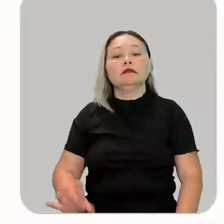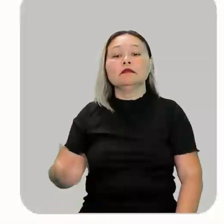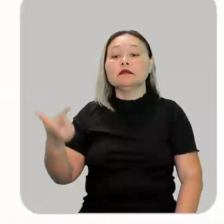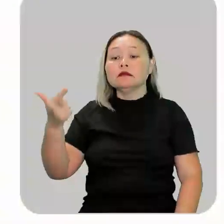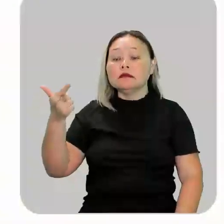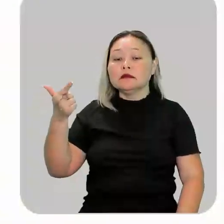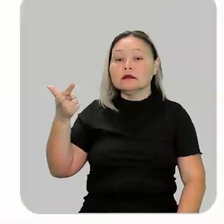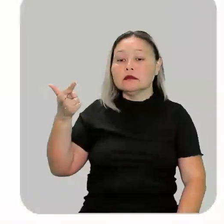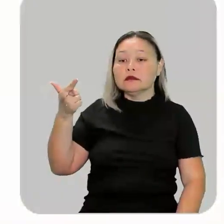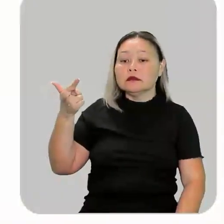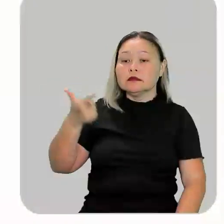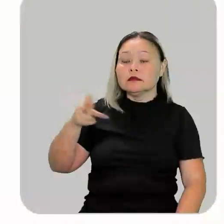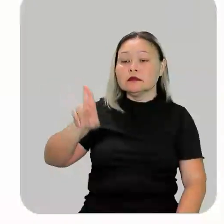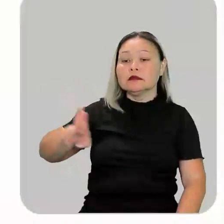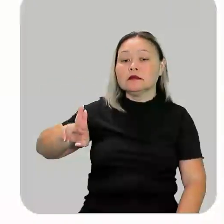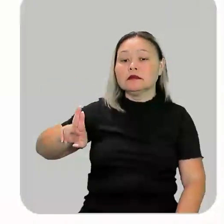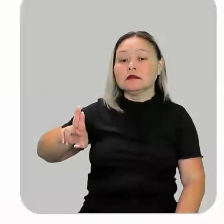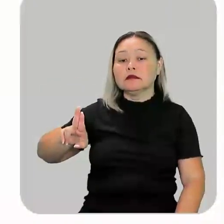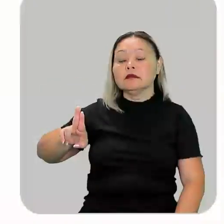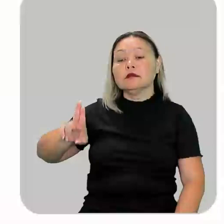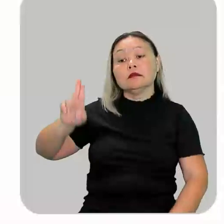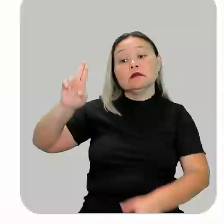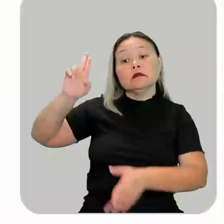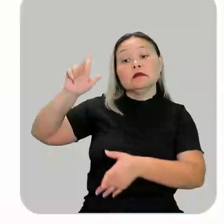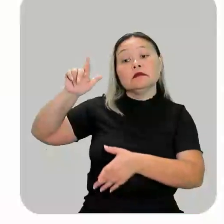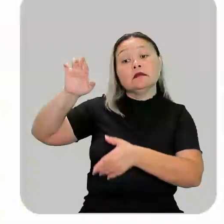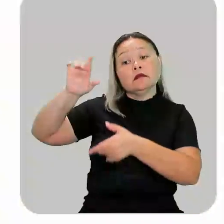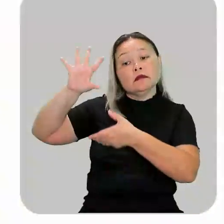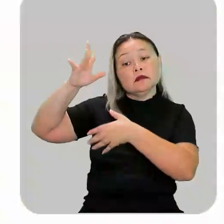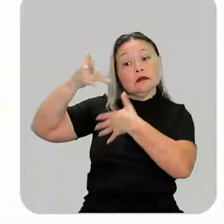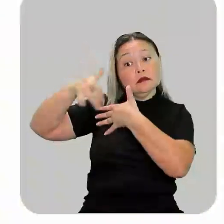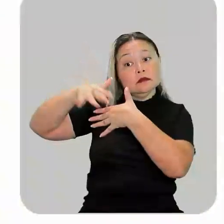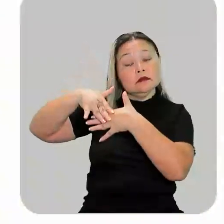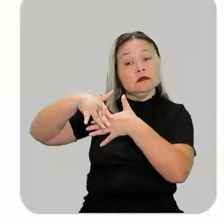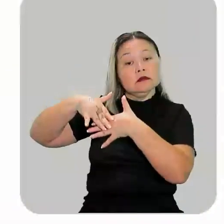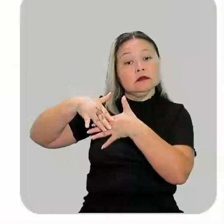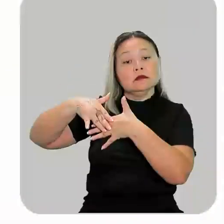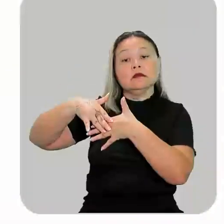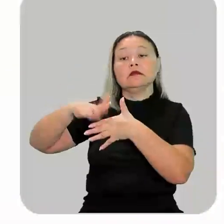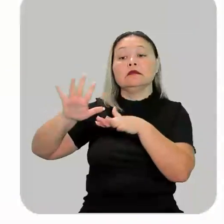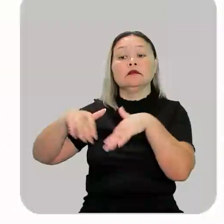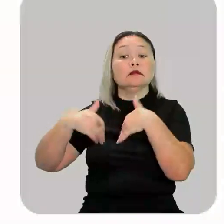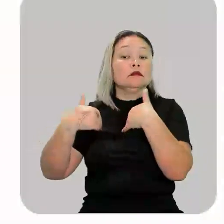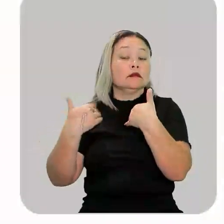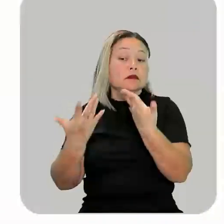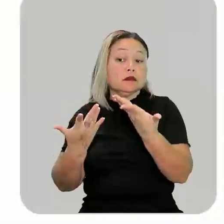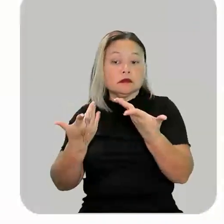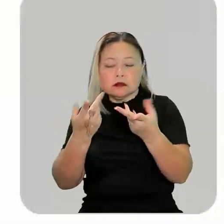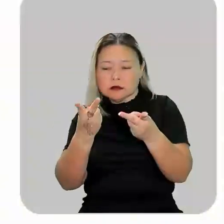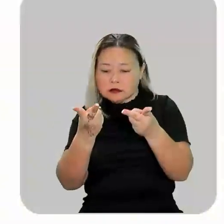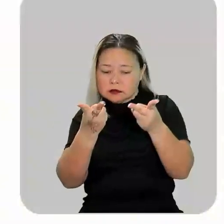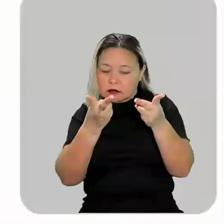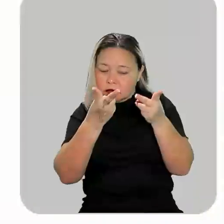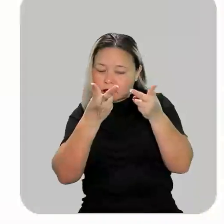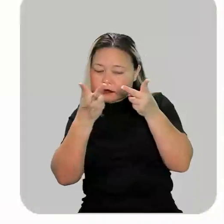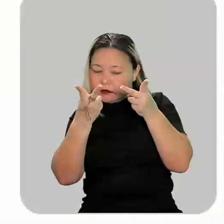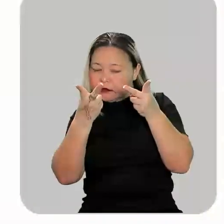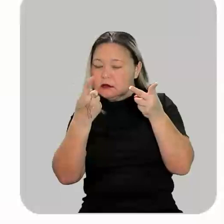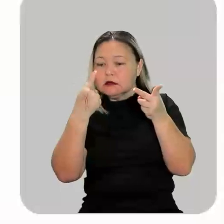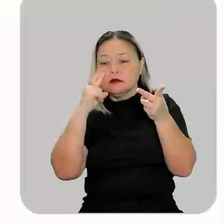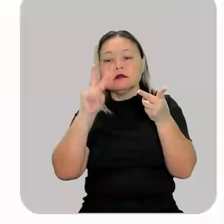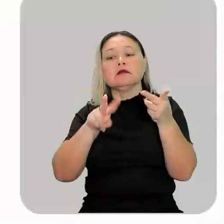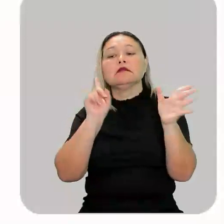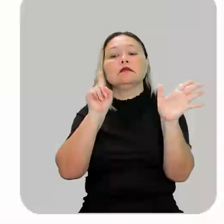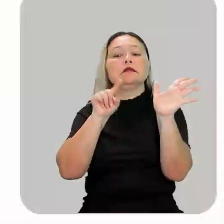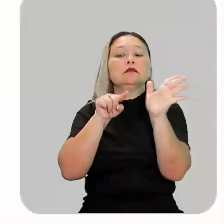um pouquinho agora a gente vai aplicar o quê? A lógica matemática. Então, na lógica, a gente identifica, a gente olha